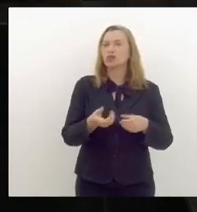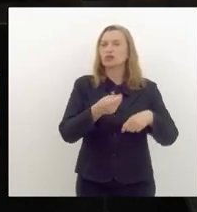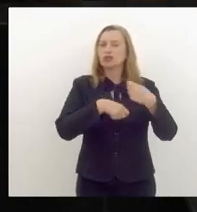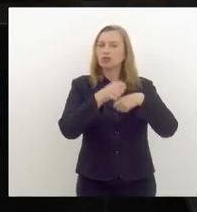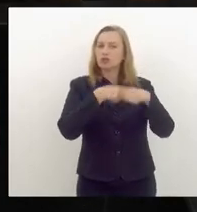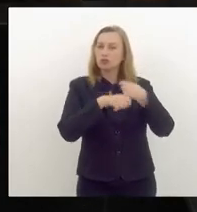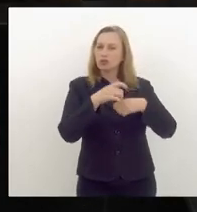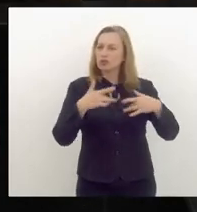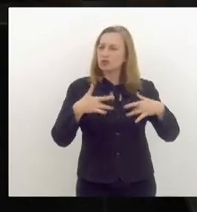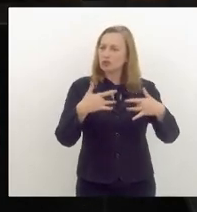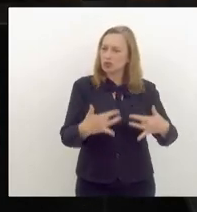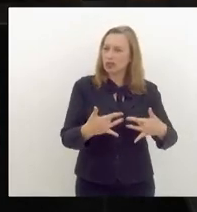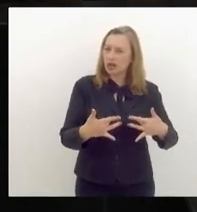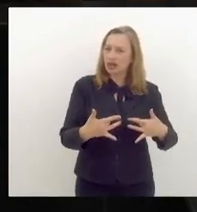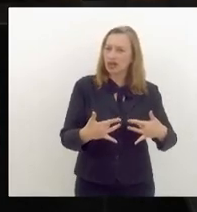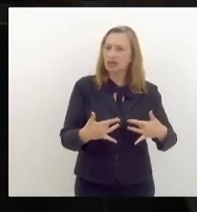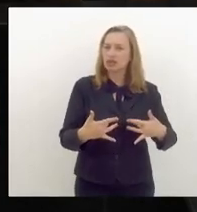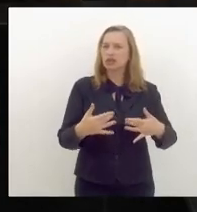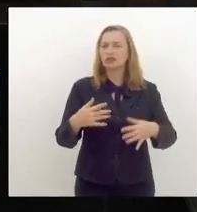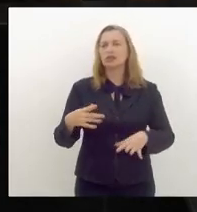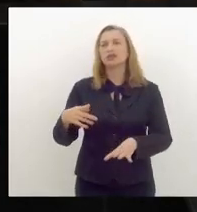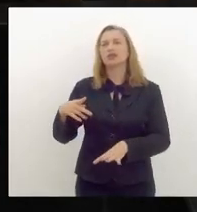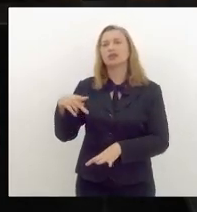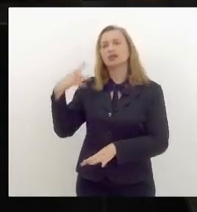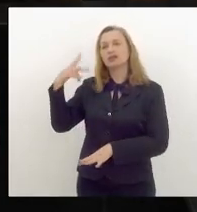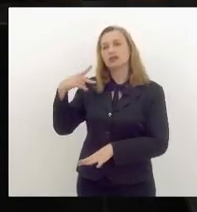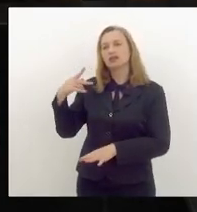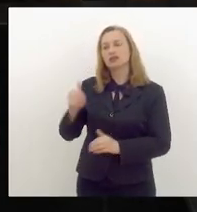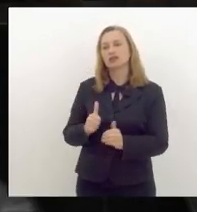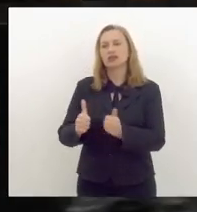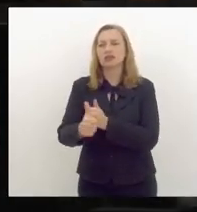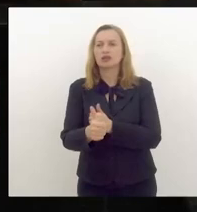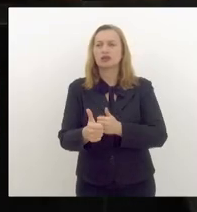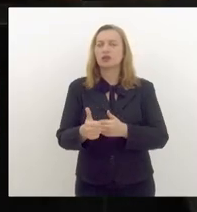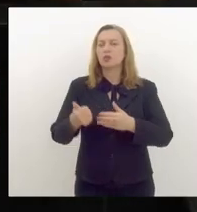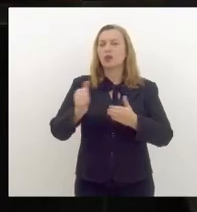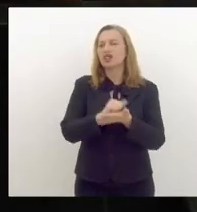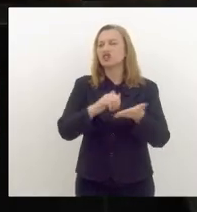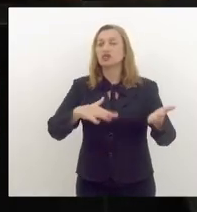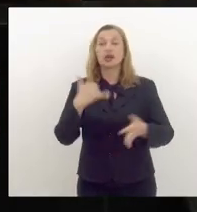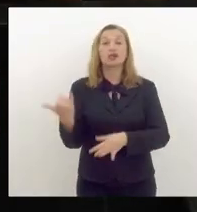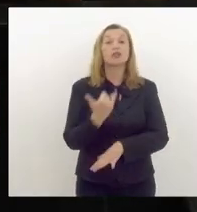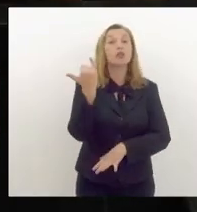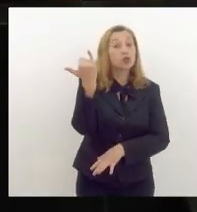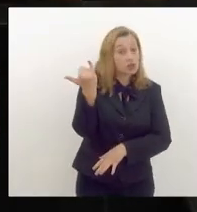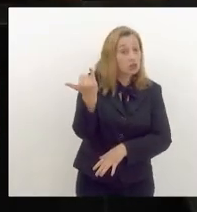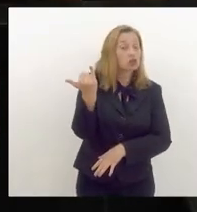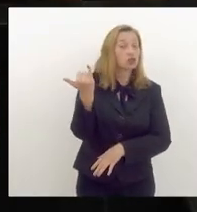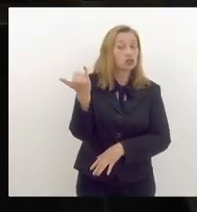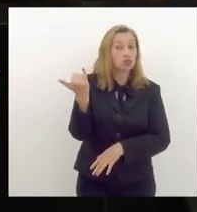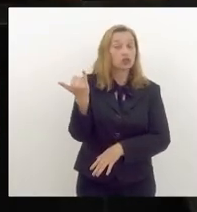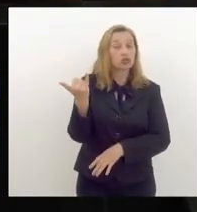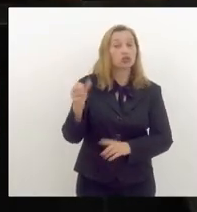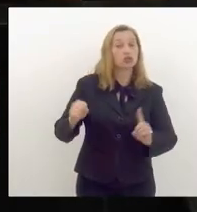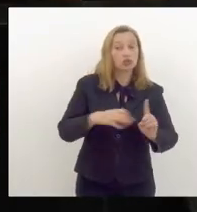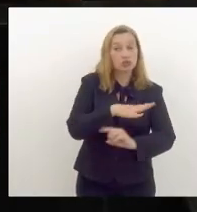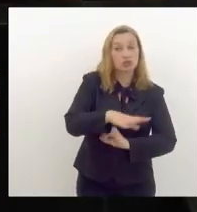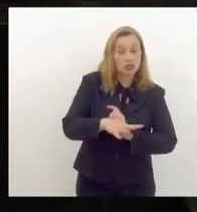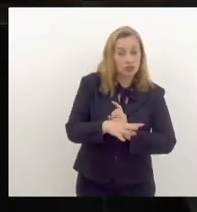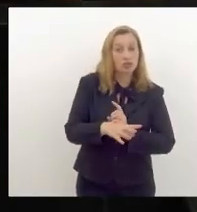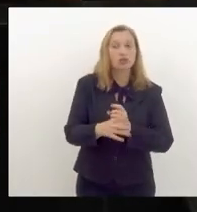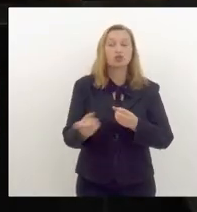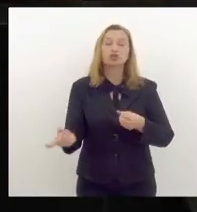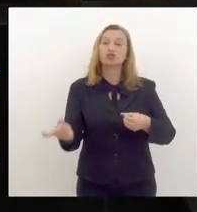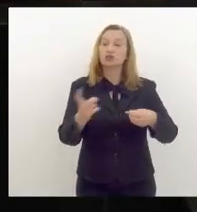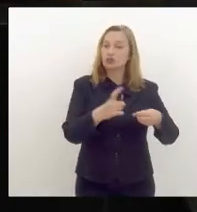Popular solidária cuja frente parlamentar presidida aqui na Assembleia como uma atividade importante de socialização de